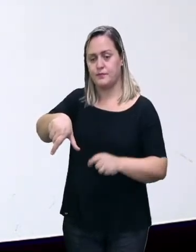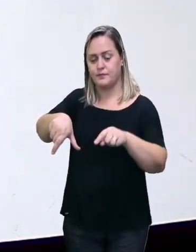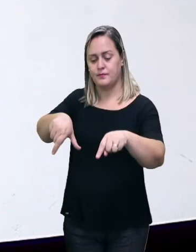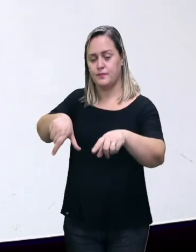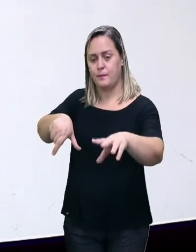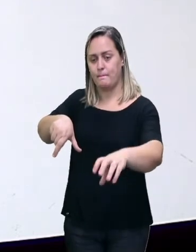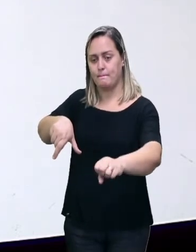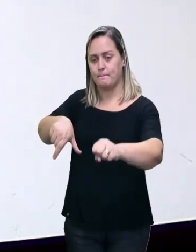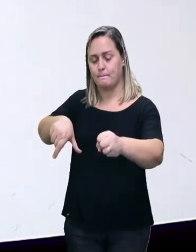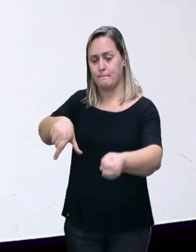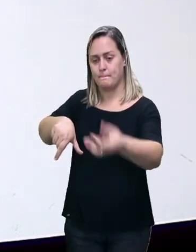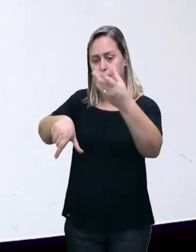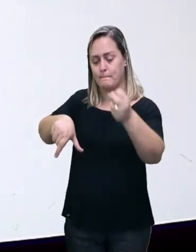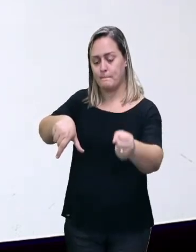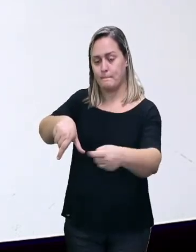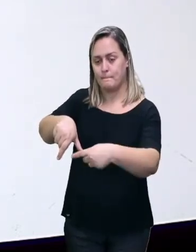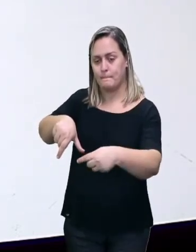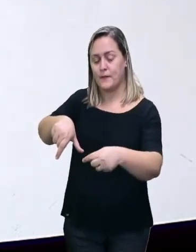E aí?